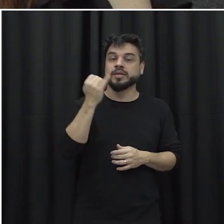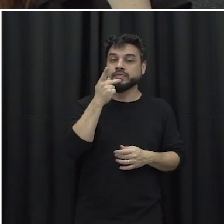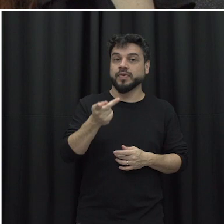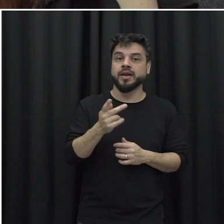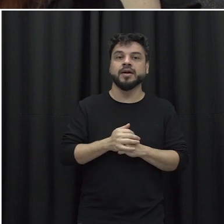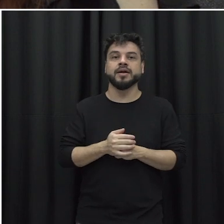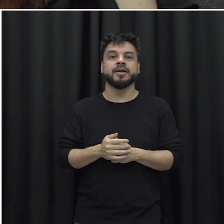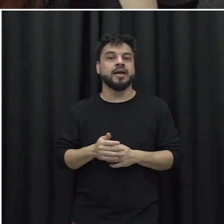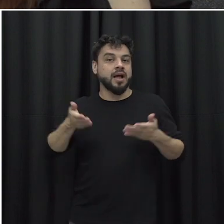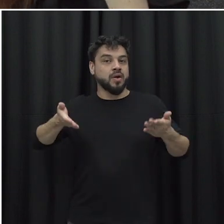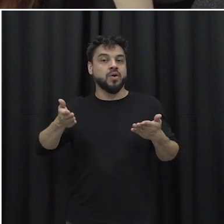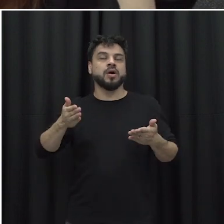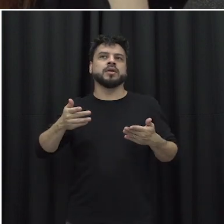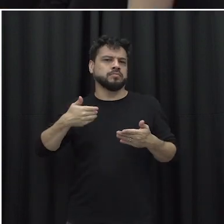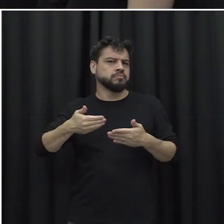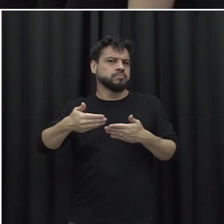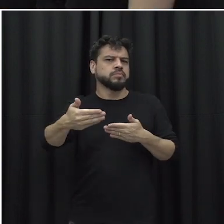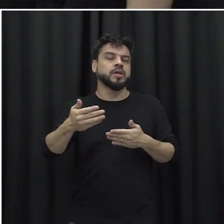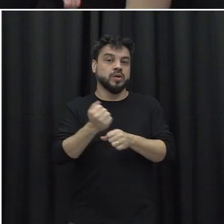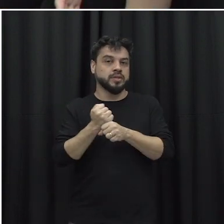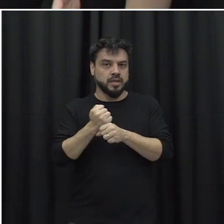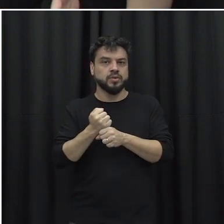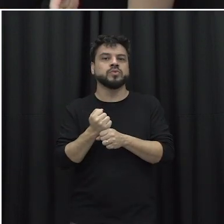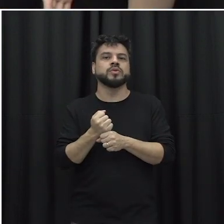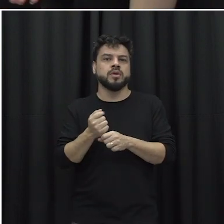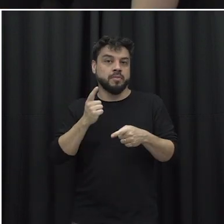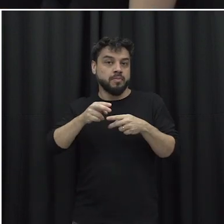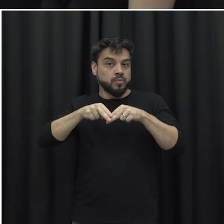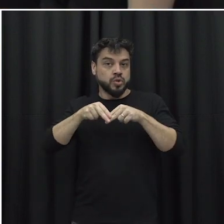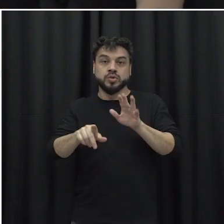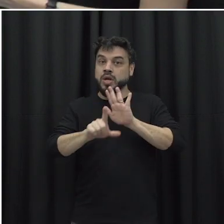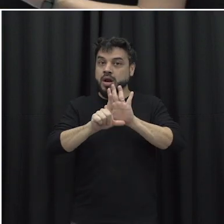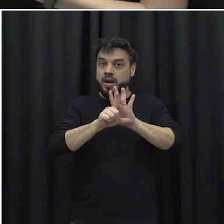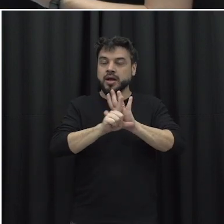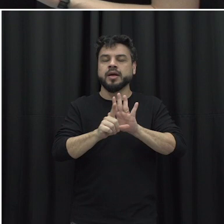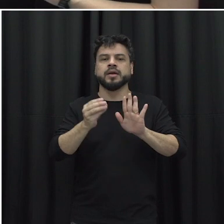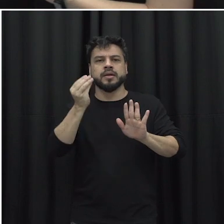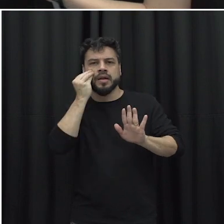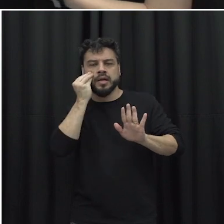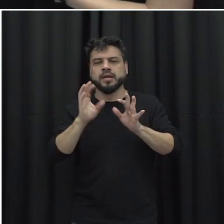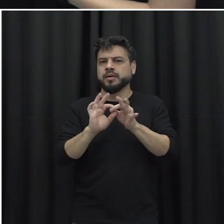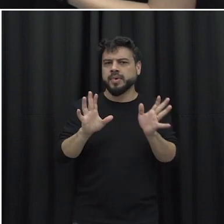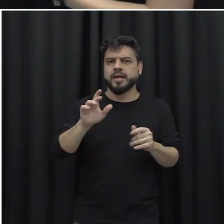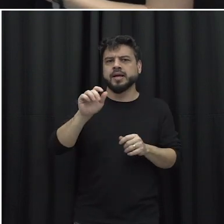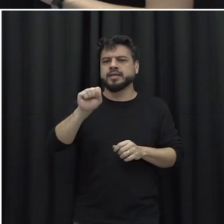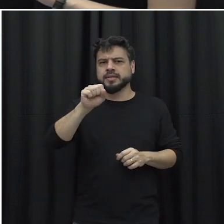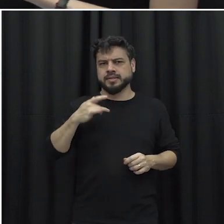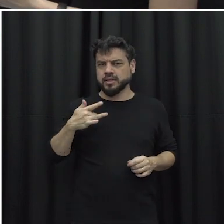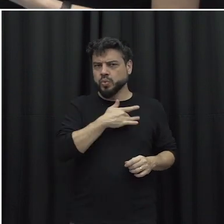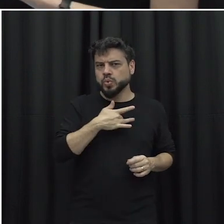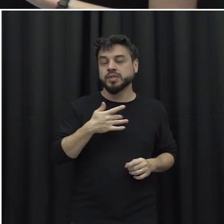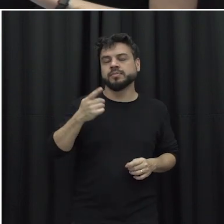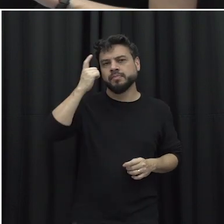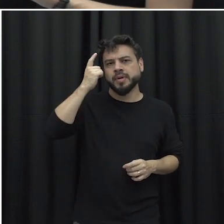importante destacar, né, que agora nos próximos anos, justamente por conta dessas legislações, né, que permite autorização sanitária, a